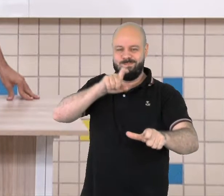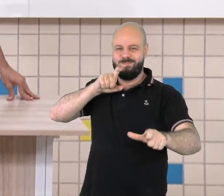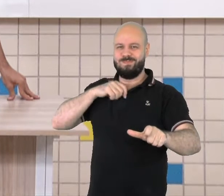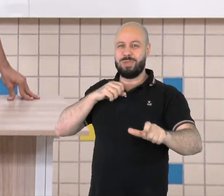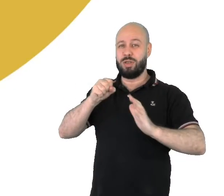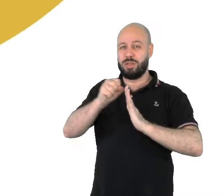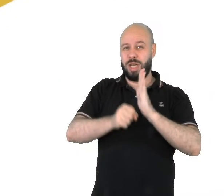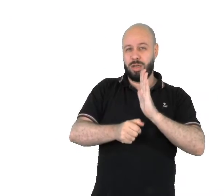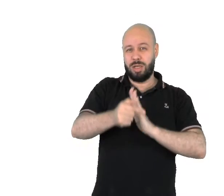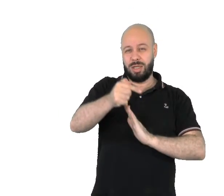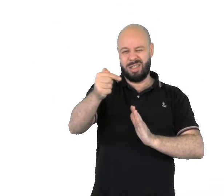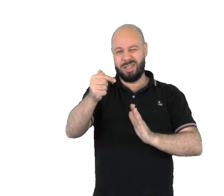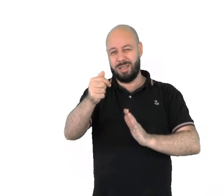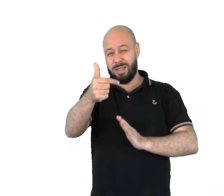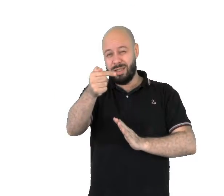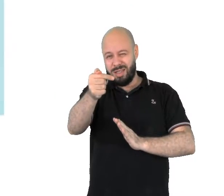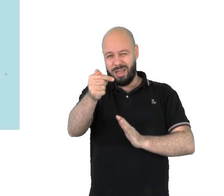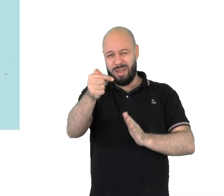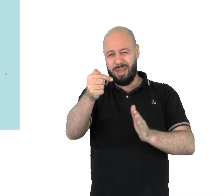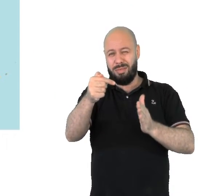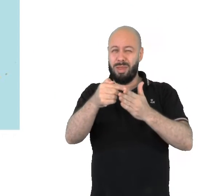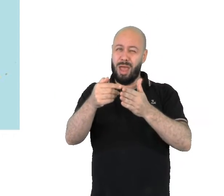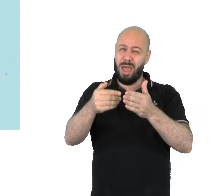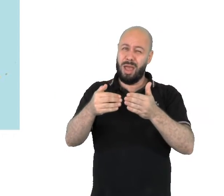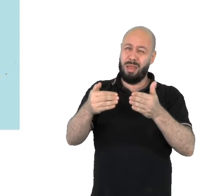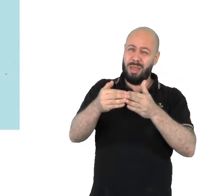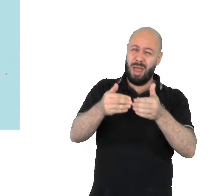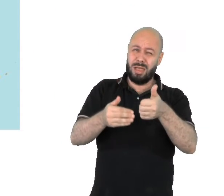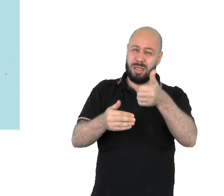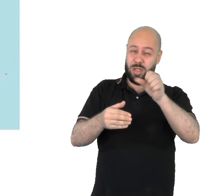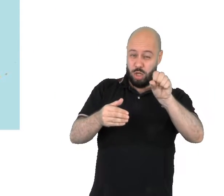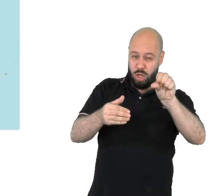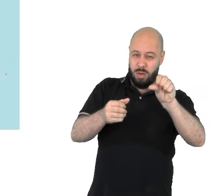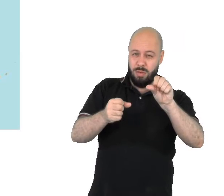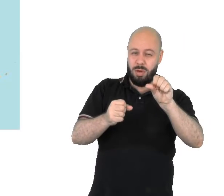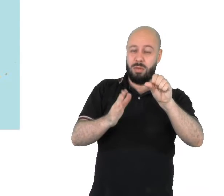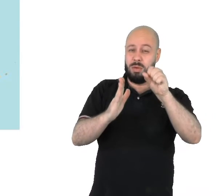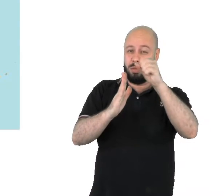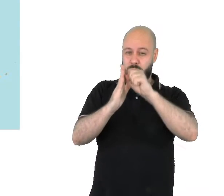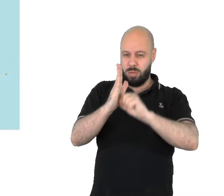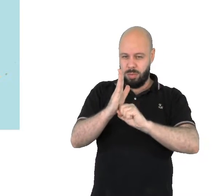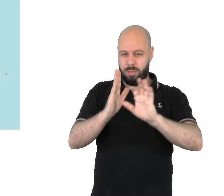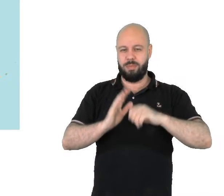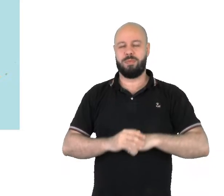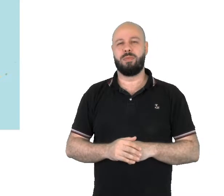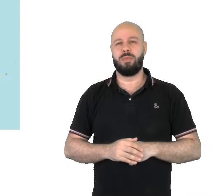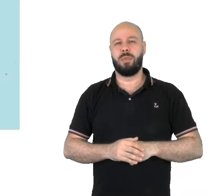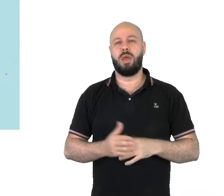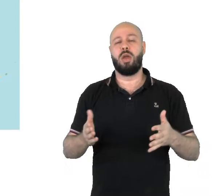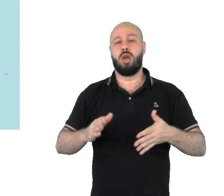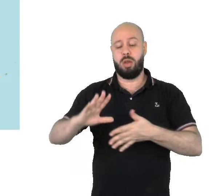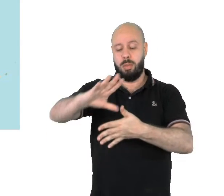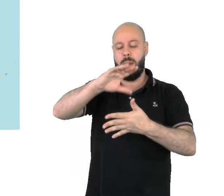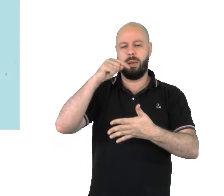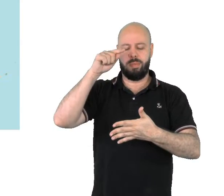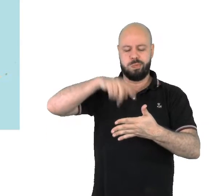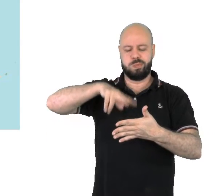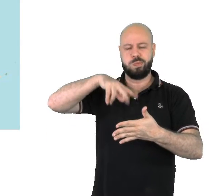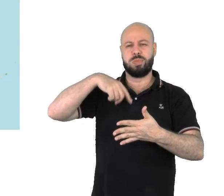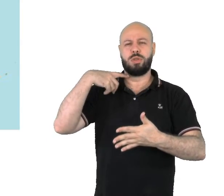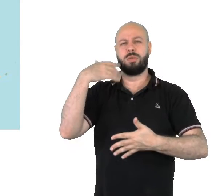século XIX, né, pessoal? No próximo mapa, eu trago para vocês o processo que eu já